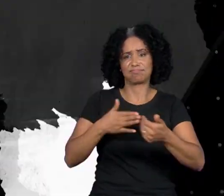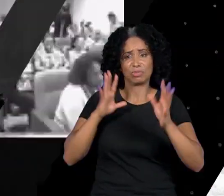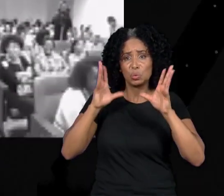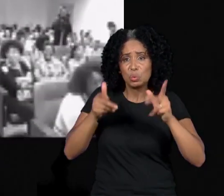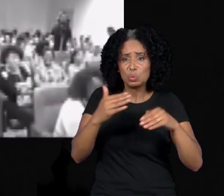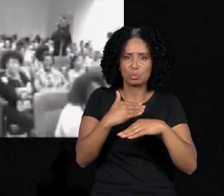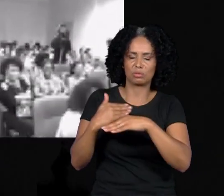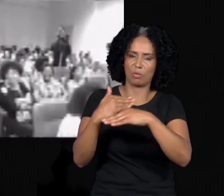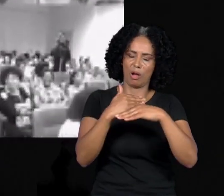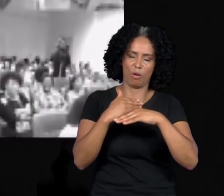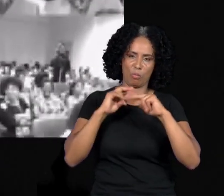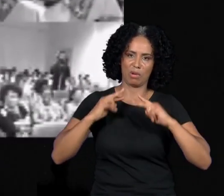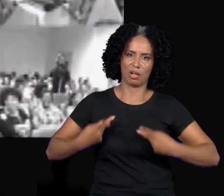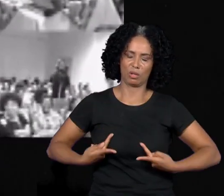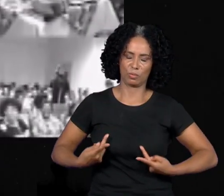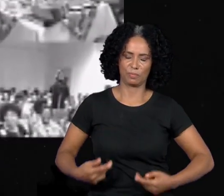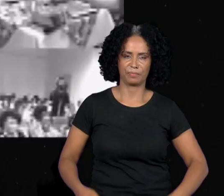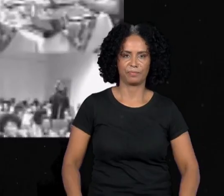né?